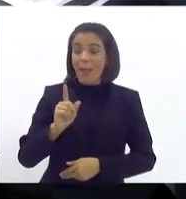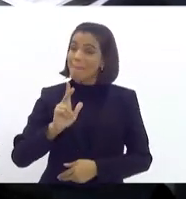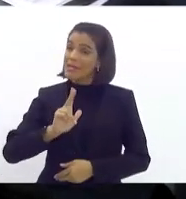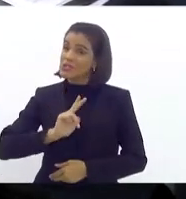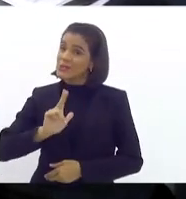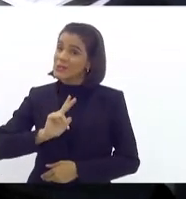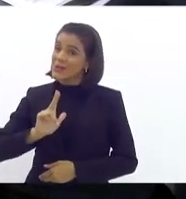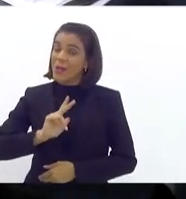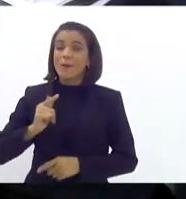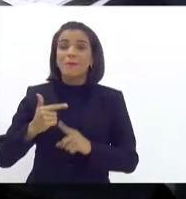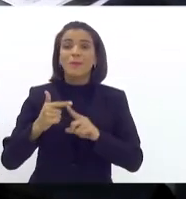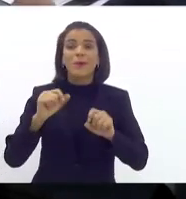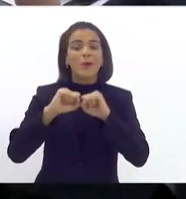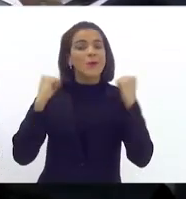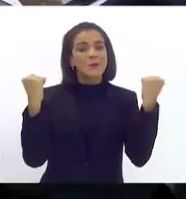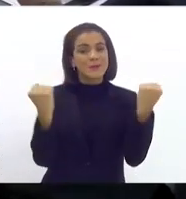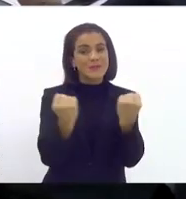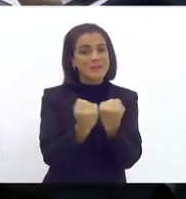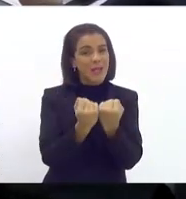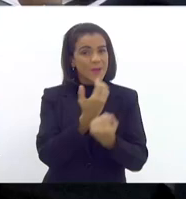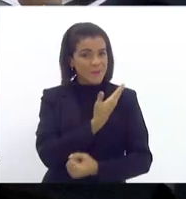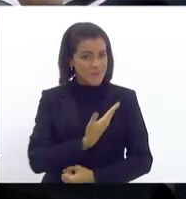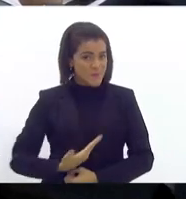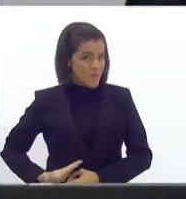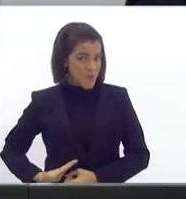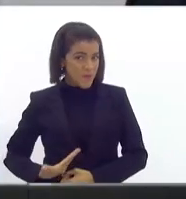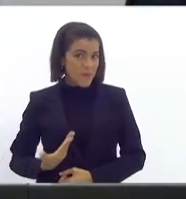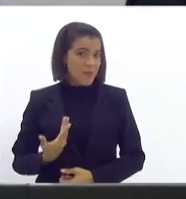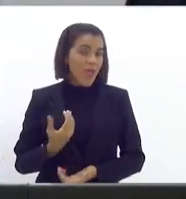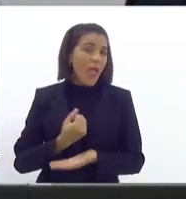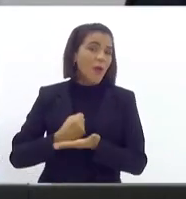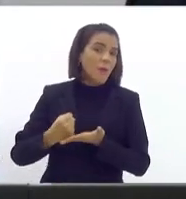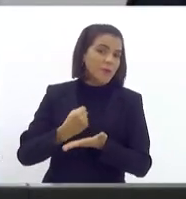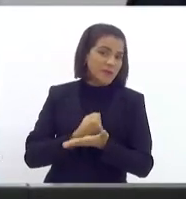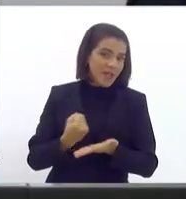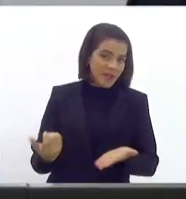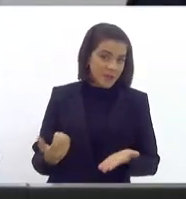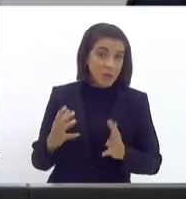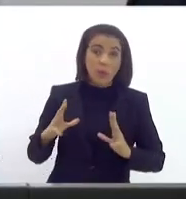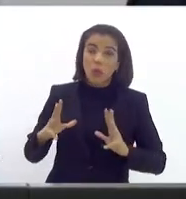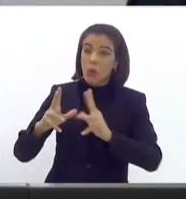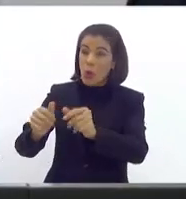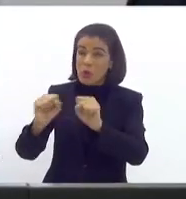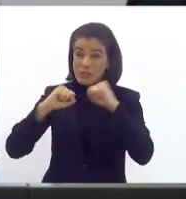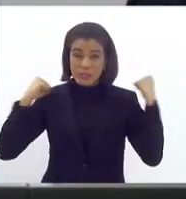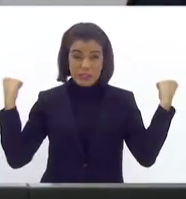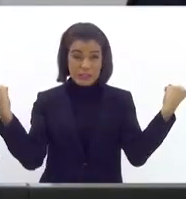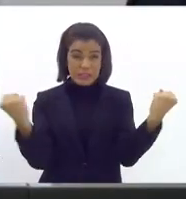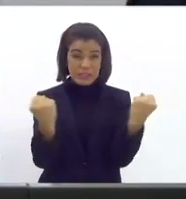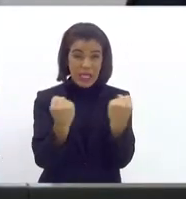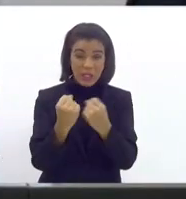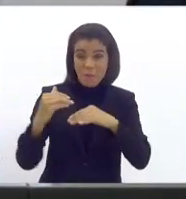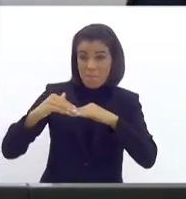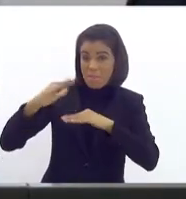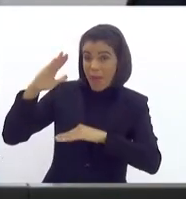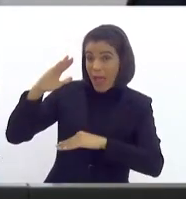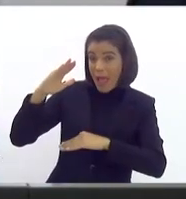será? Mesmo os estádios públicos são concessionários. São todos os estádios com mais de 15 mil habitantes.